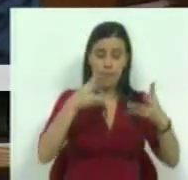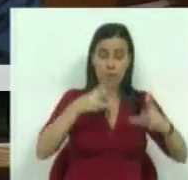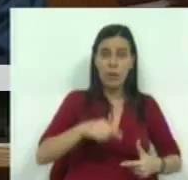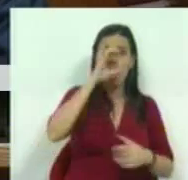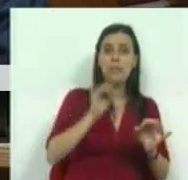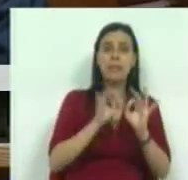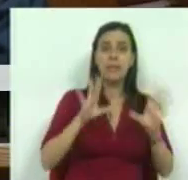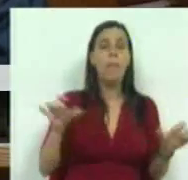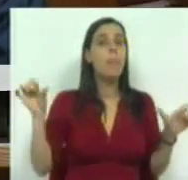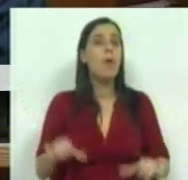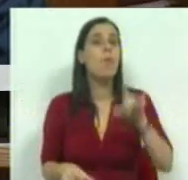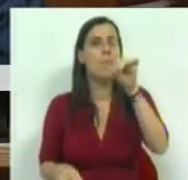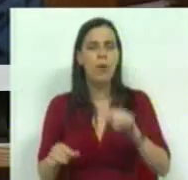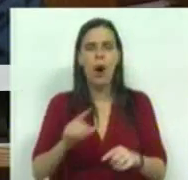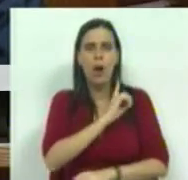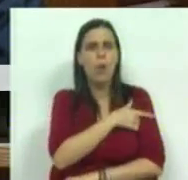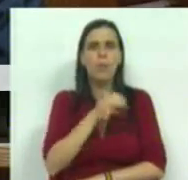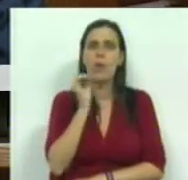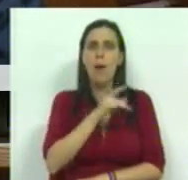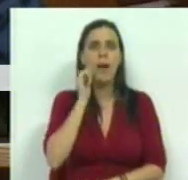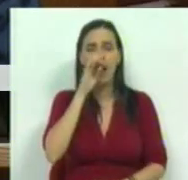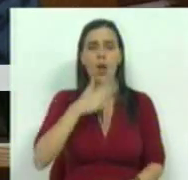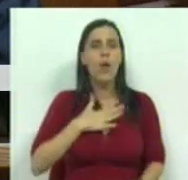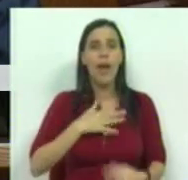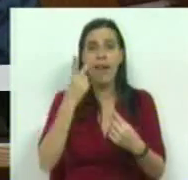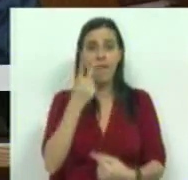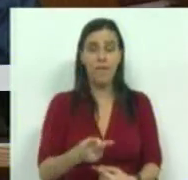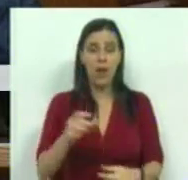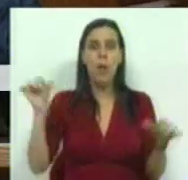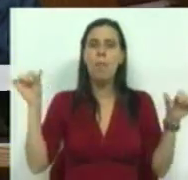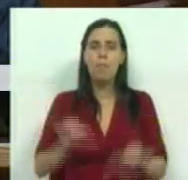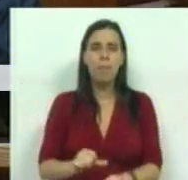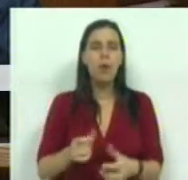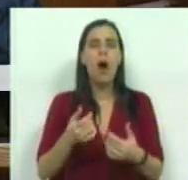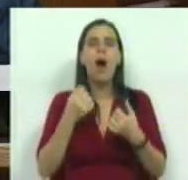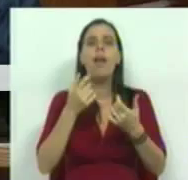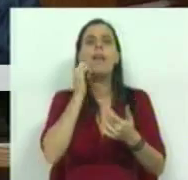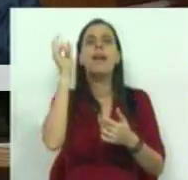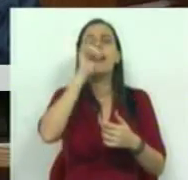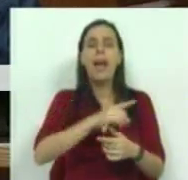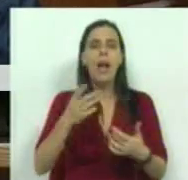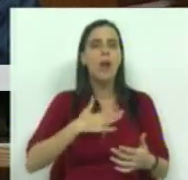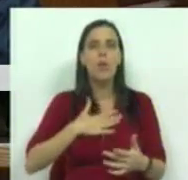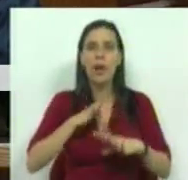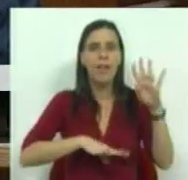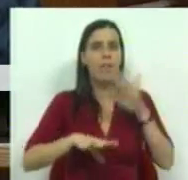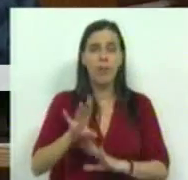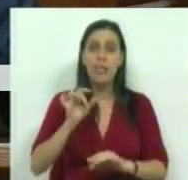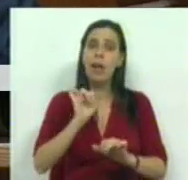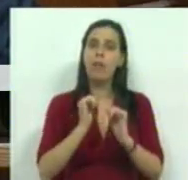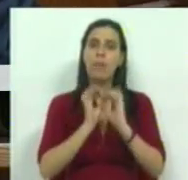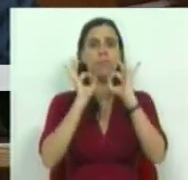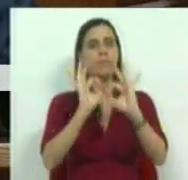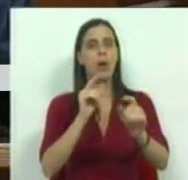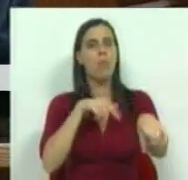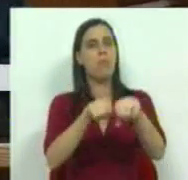de Estado. O pior incompetente é o que não quer ver. O pior incumbente é aquele que não desempenha o seu